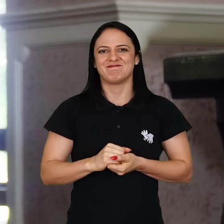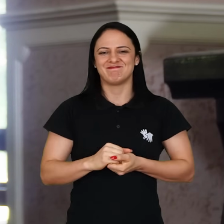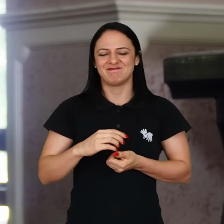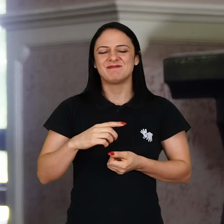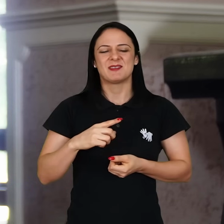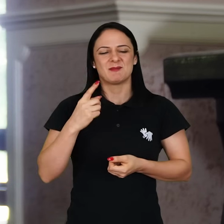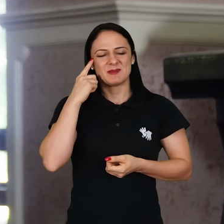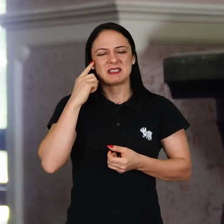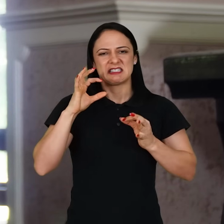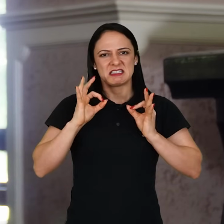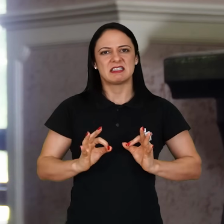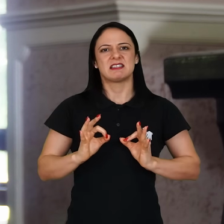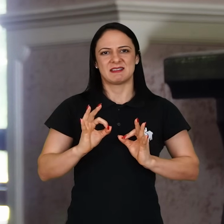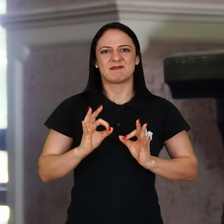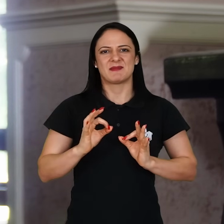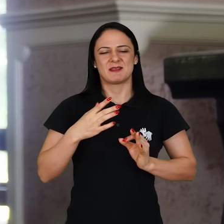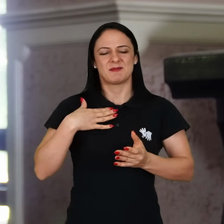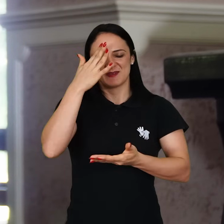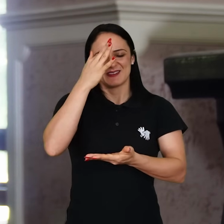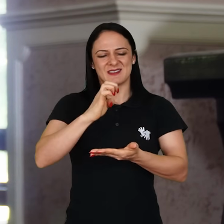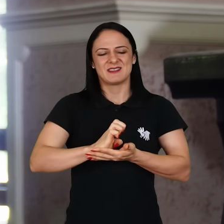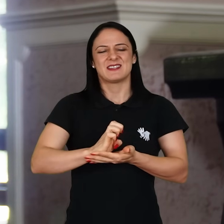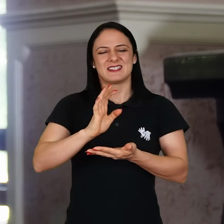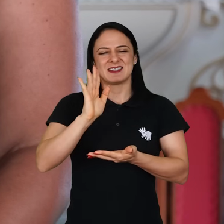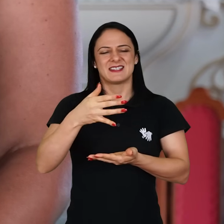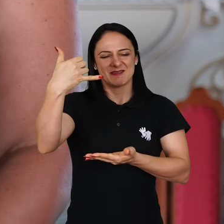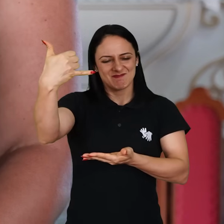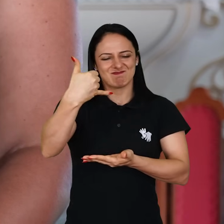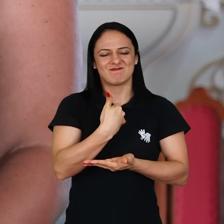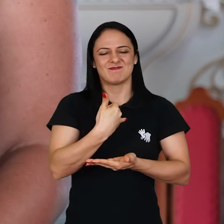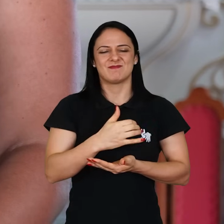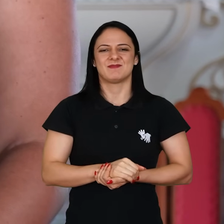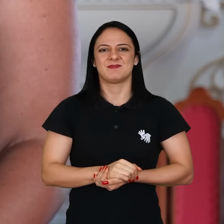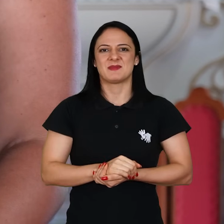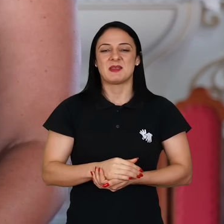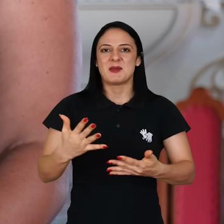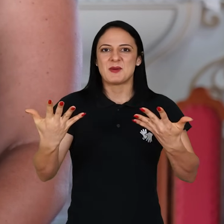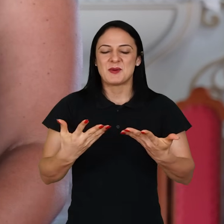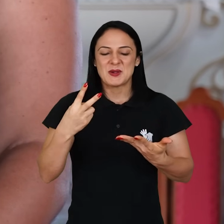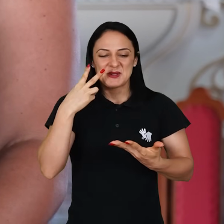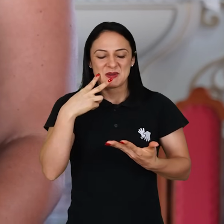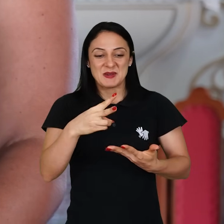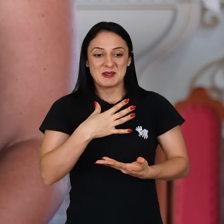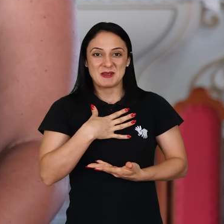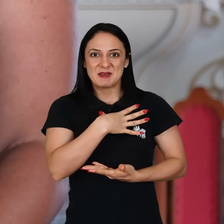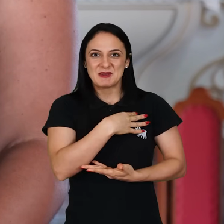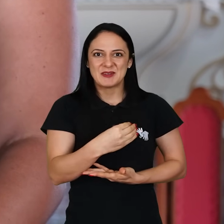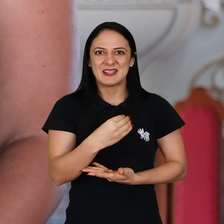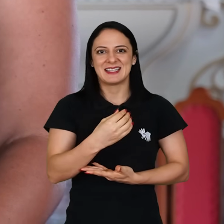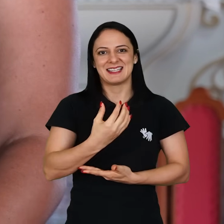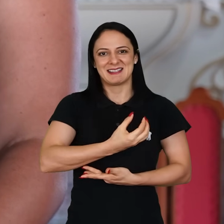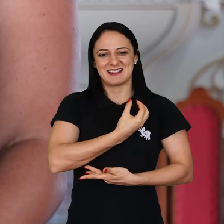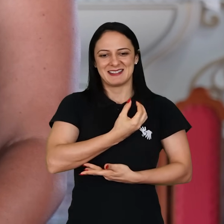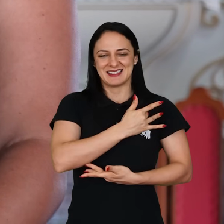disso. A minha fé está me dizendo isso, que ele vai ser curado. Fé é olhar para o meu filho hoje e ver que ele está